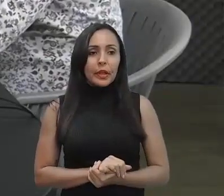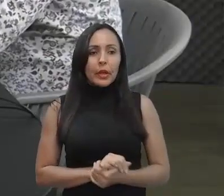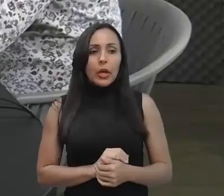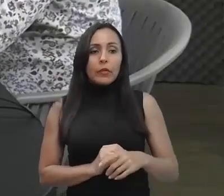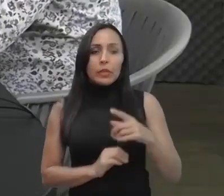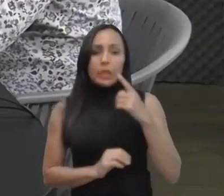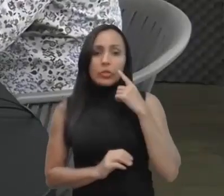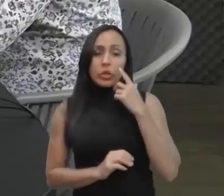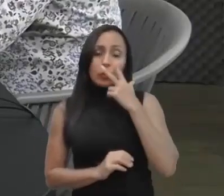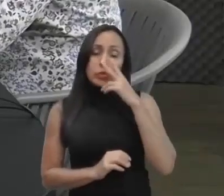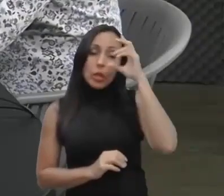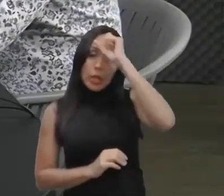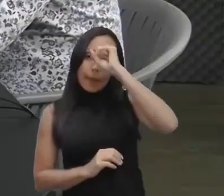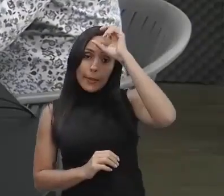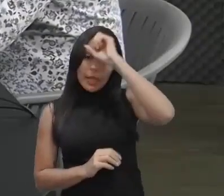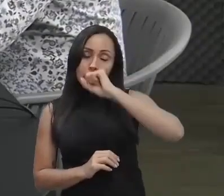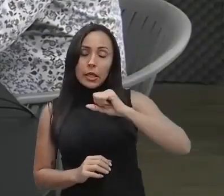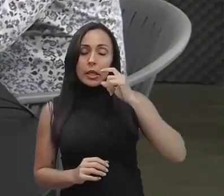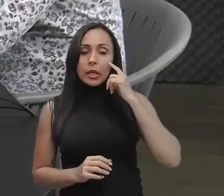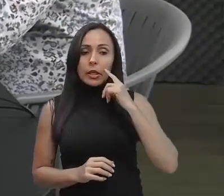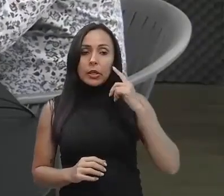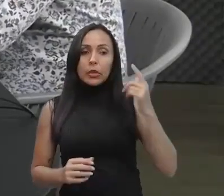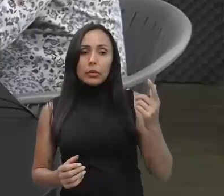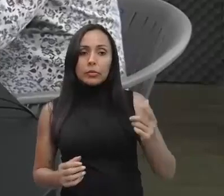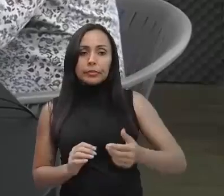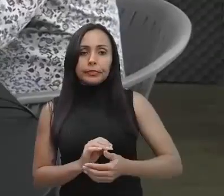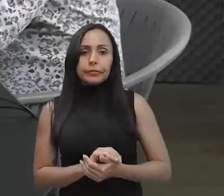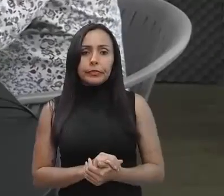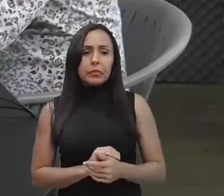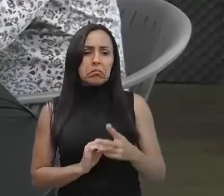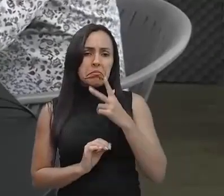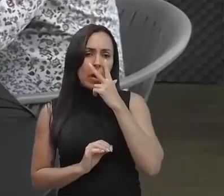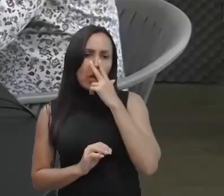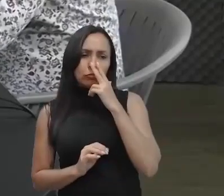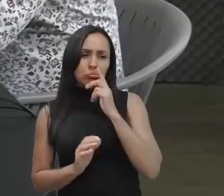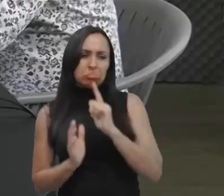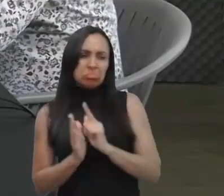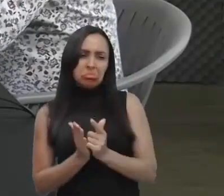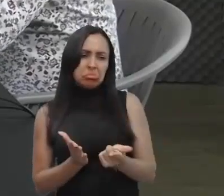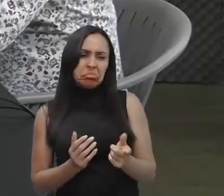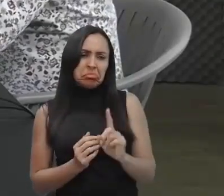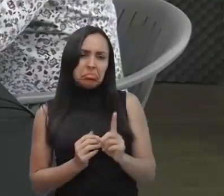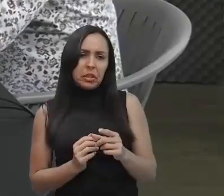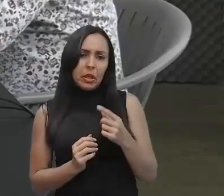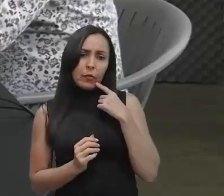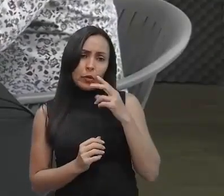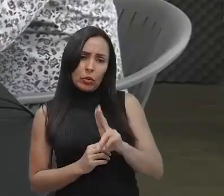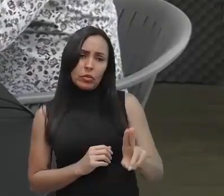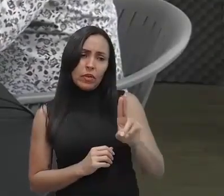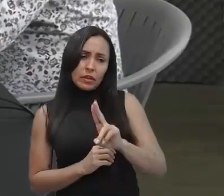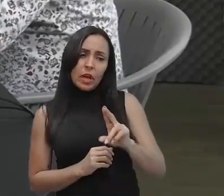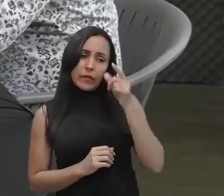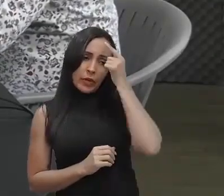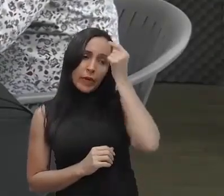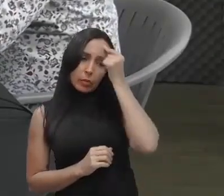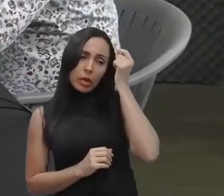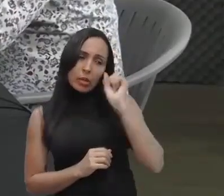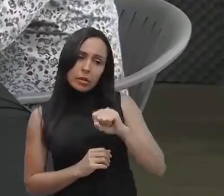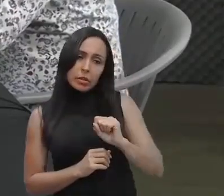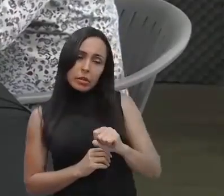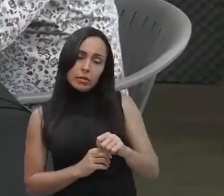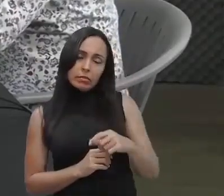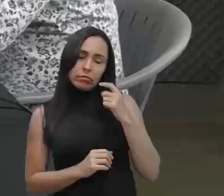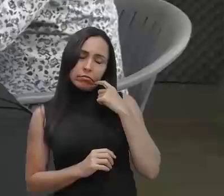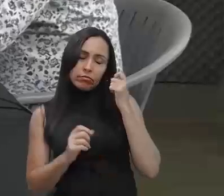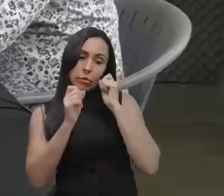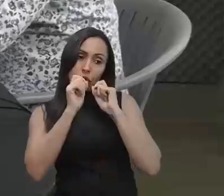você aprendeu no jornal tu acha que o jornal eu acho que não no jornal eu acho que não no jornal foi na universidade mesmo sabe eu acho que a universidade despertou